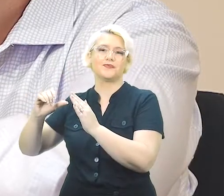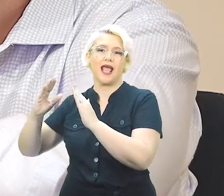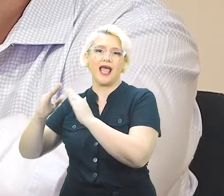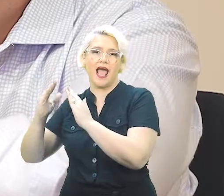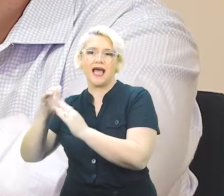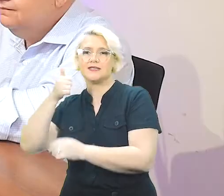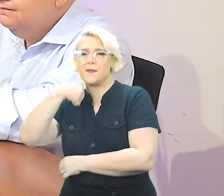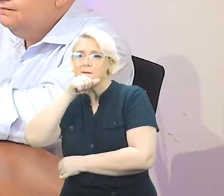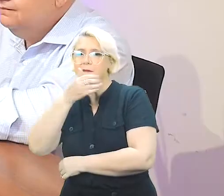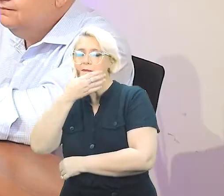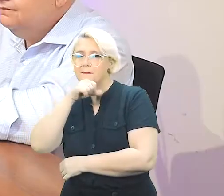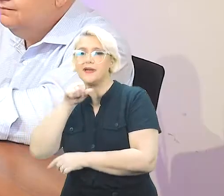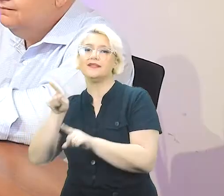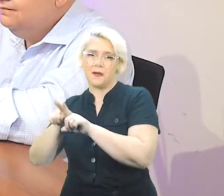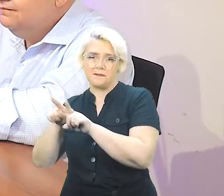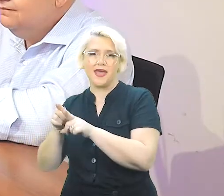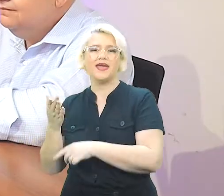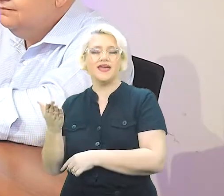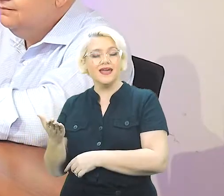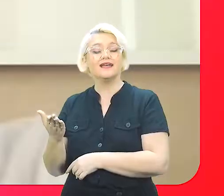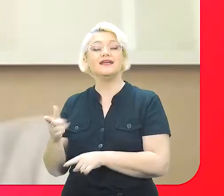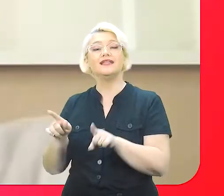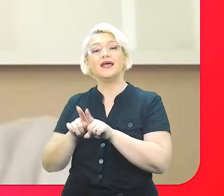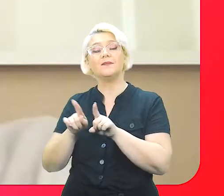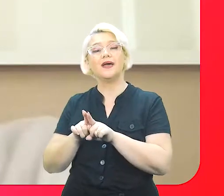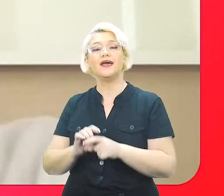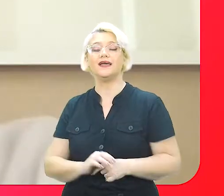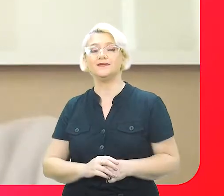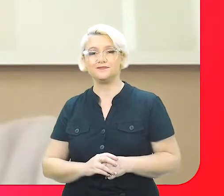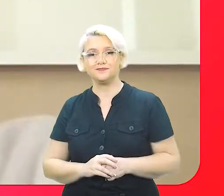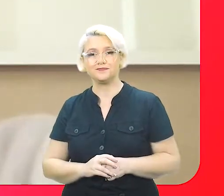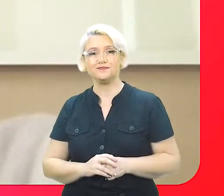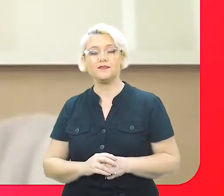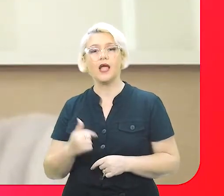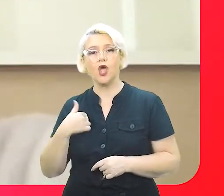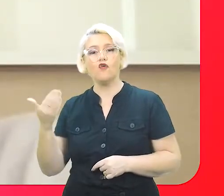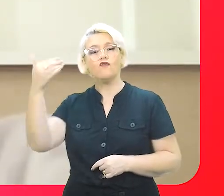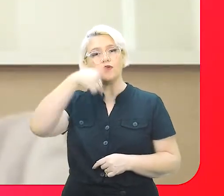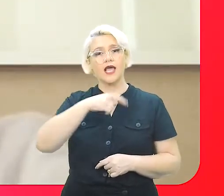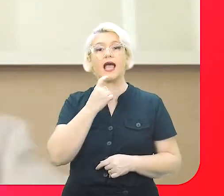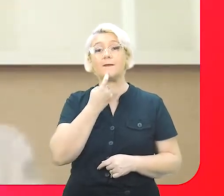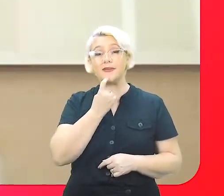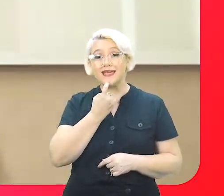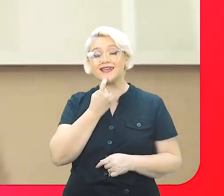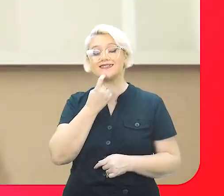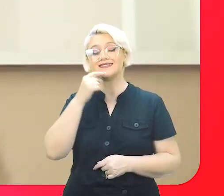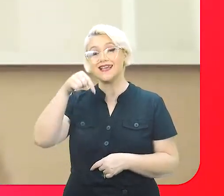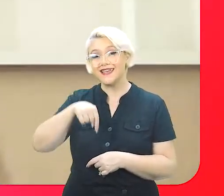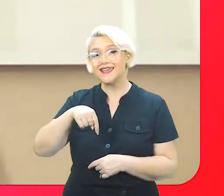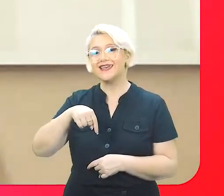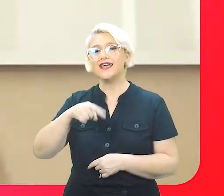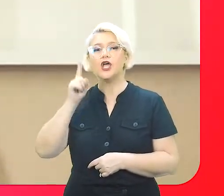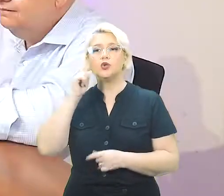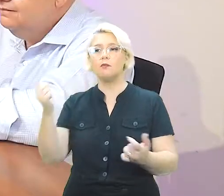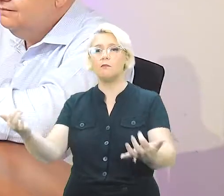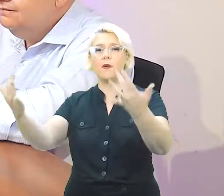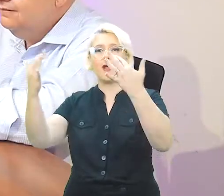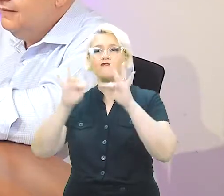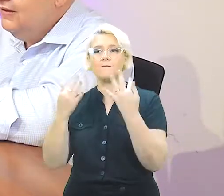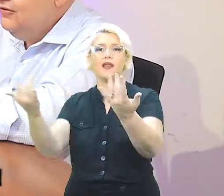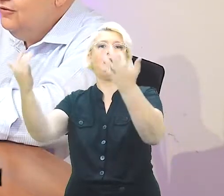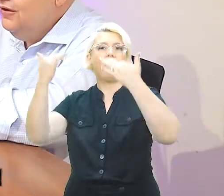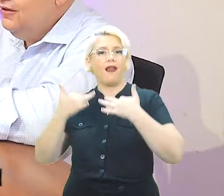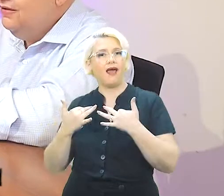casa dos meus pais também. E aí, quando eu vim para Campinas, todos vieram para